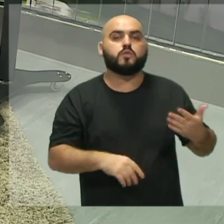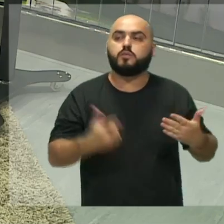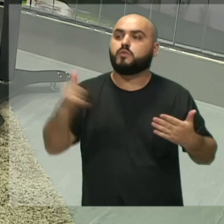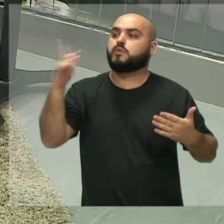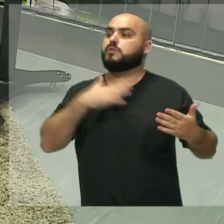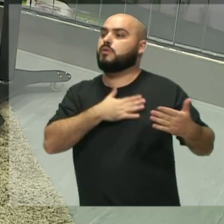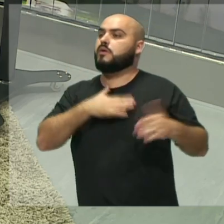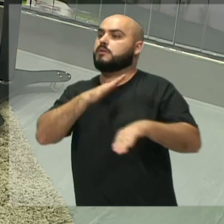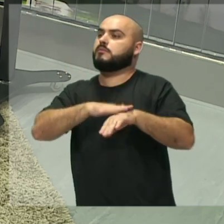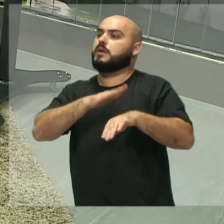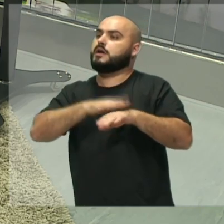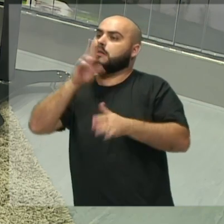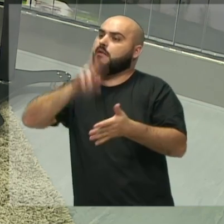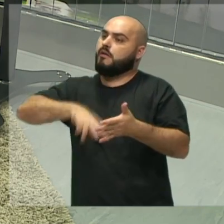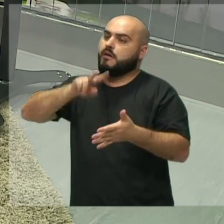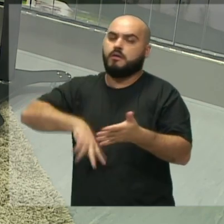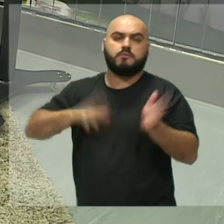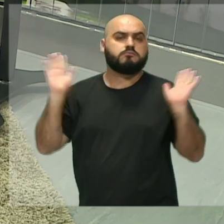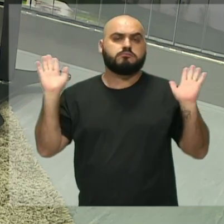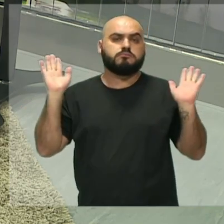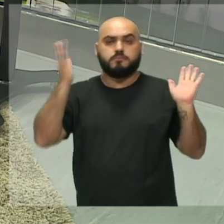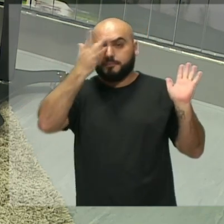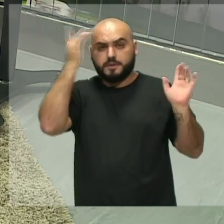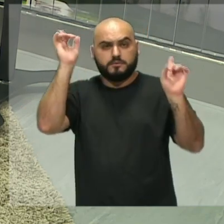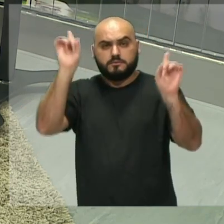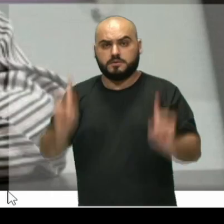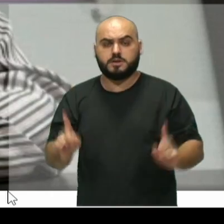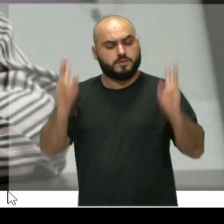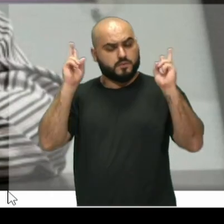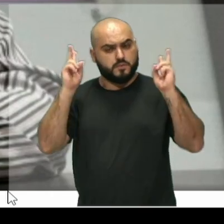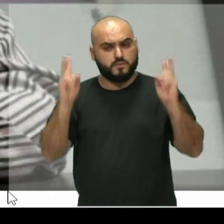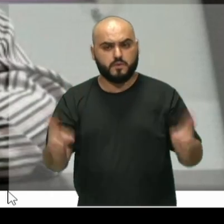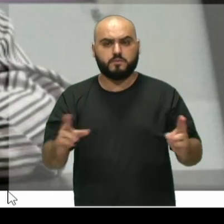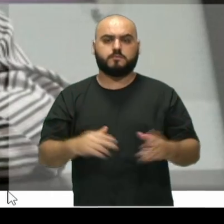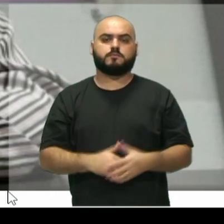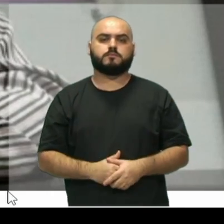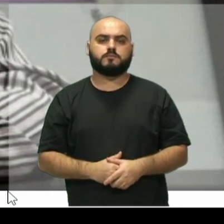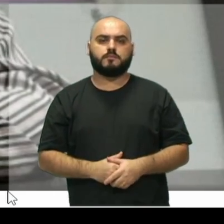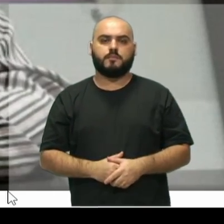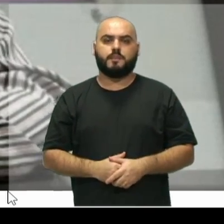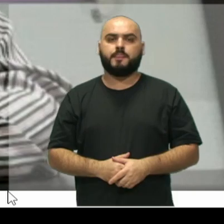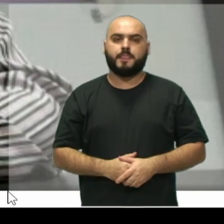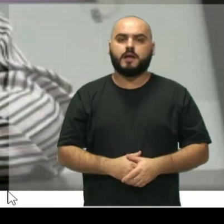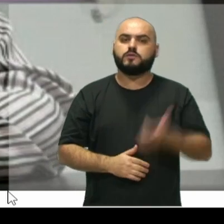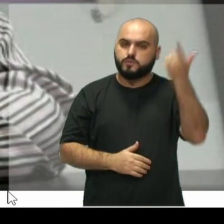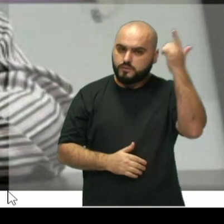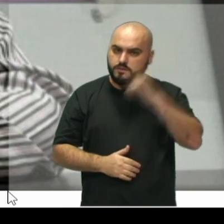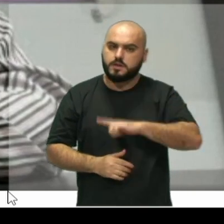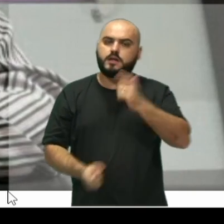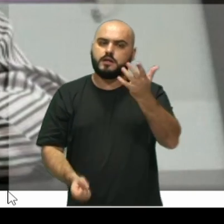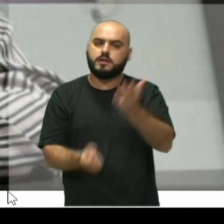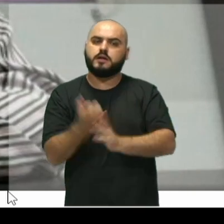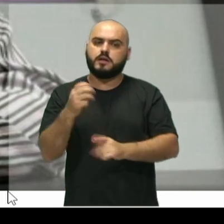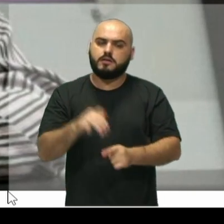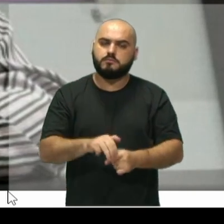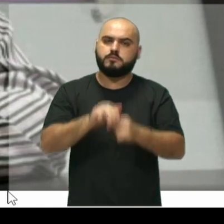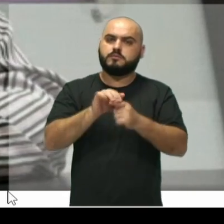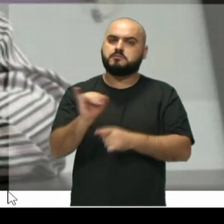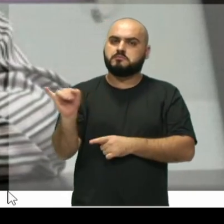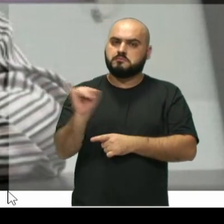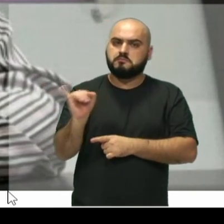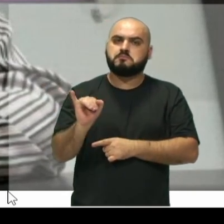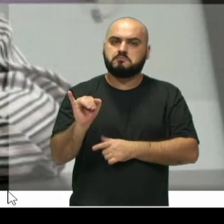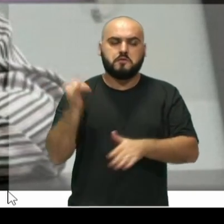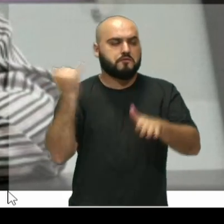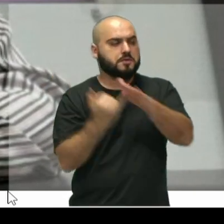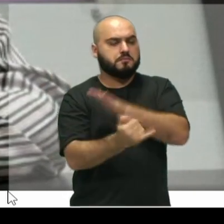são coisas que nós precisamos trabalhar e a pessoa com deficiência não é diferente. Então, nós temos potencial para incrementar isso no nosso município, sem grandes